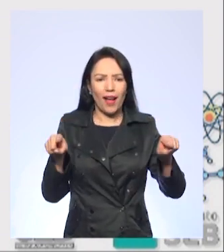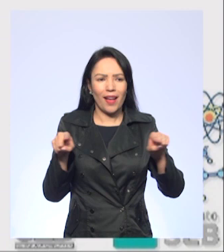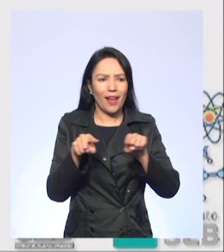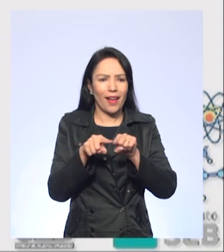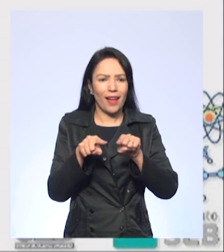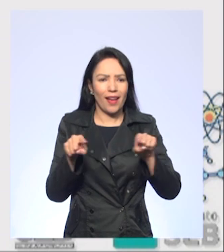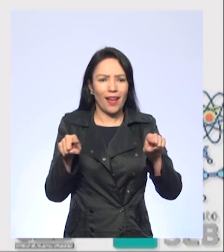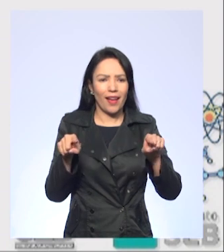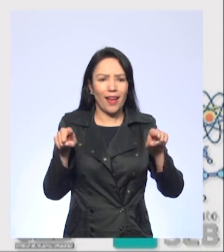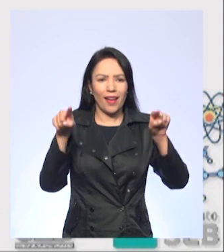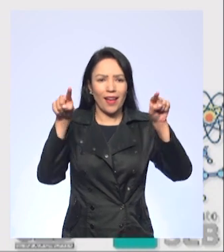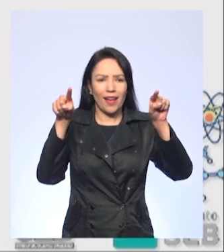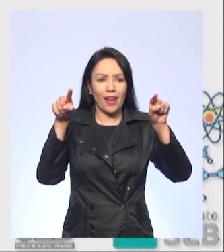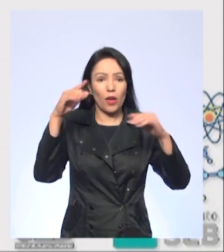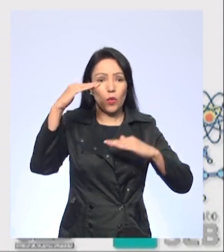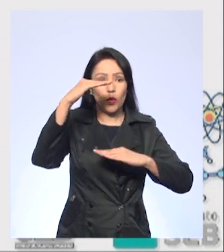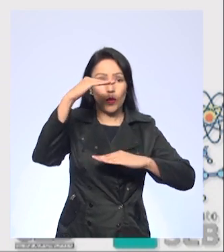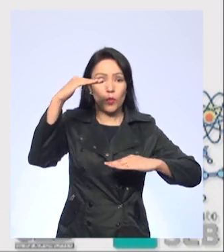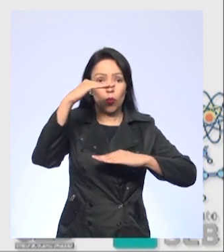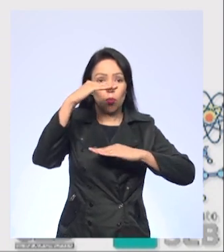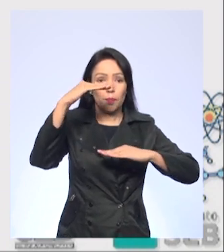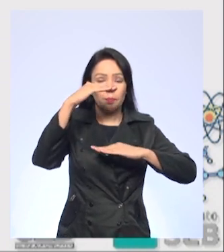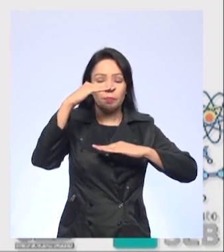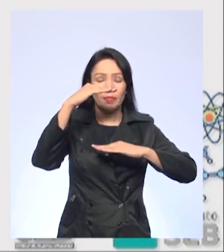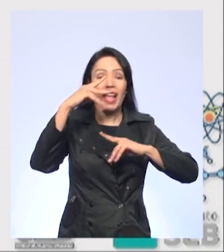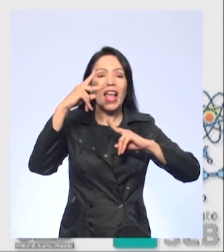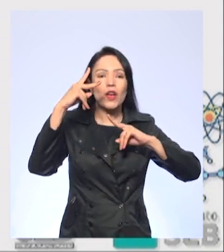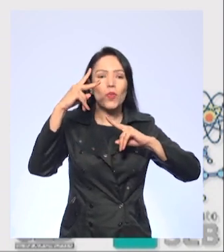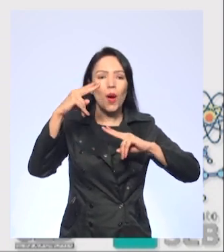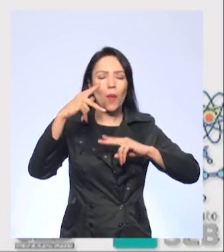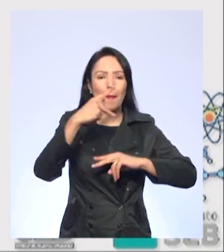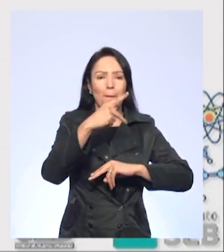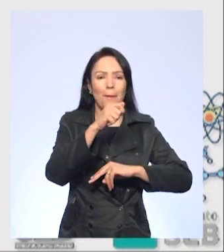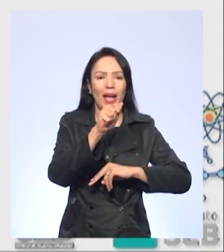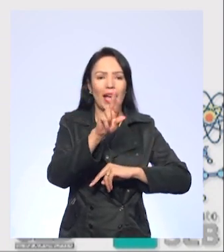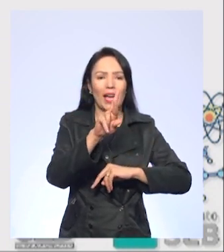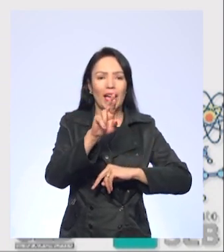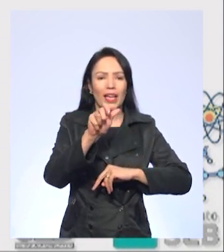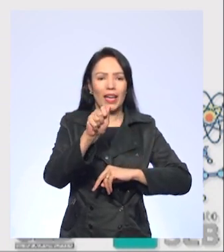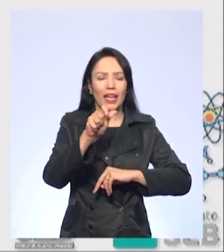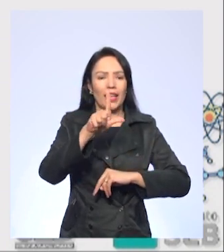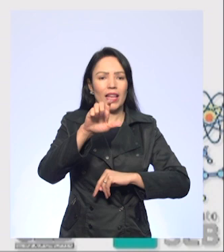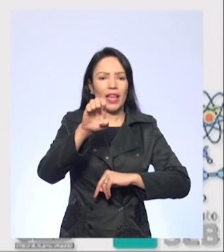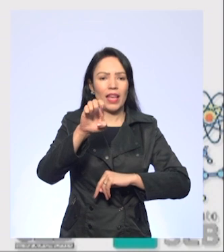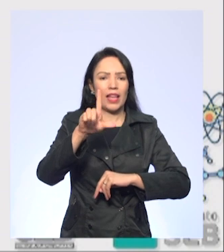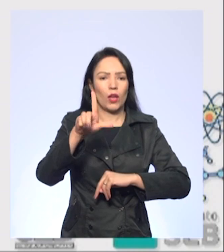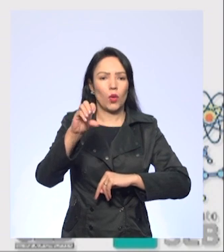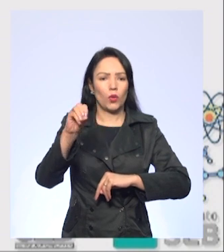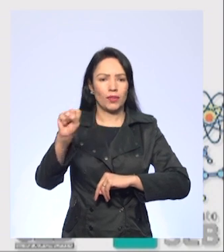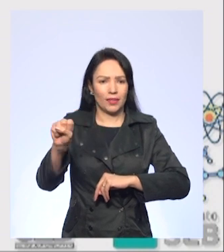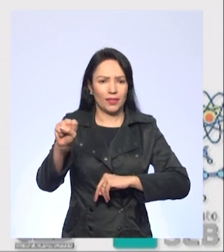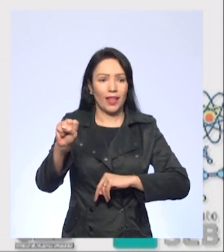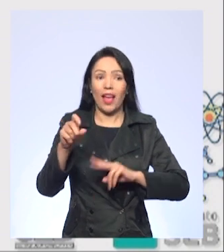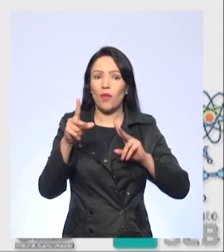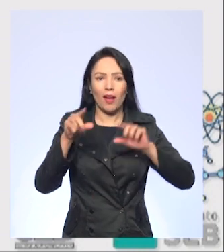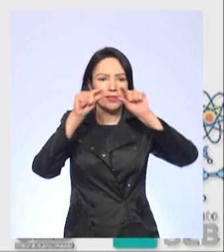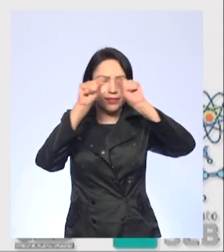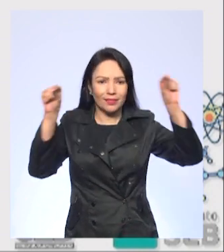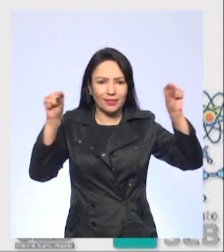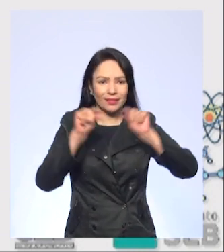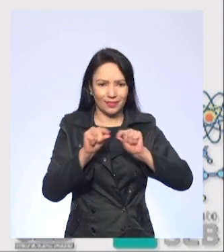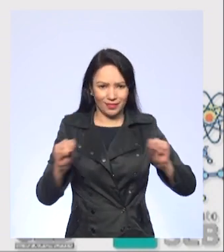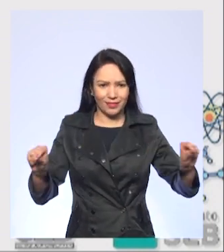lados opostos do quadrado são paralelos. Então, esses 2 lados do quadrado que eu destaco, eles são paralelos. Isso quer dizer que